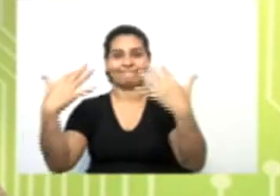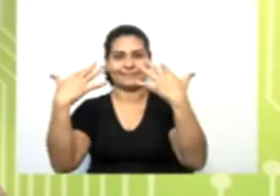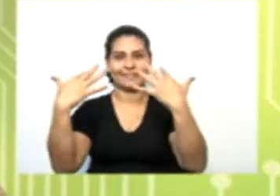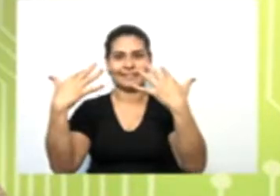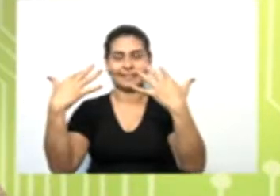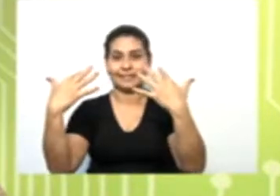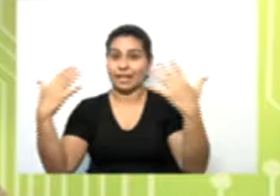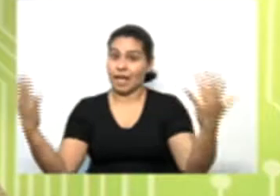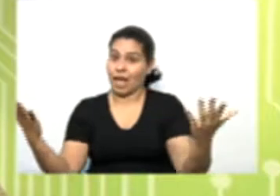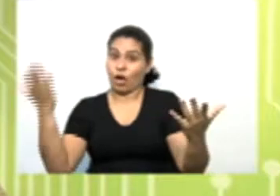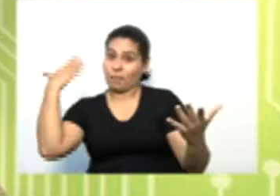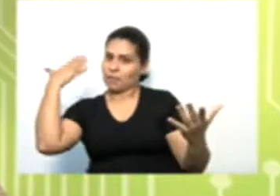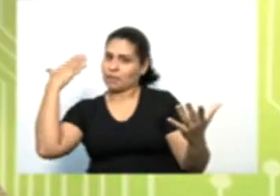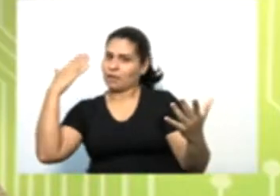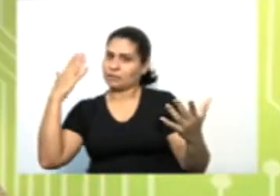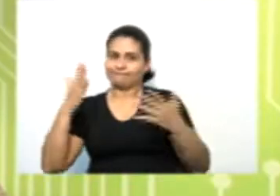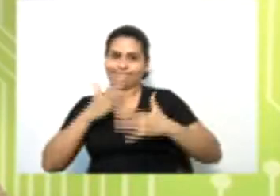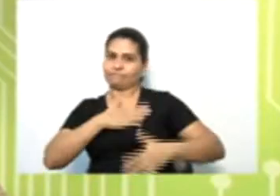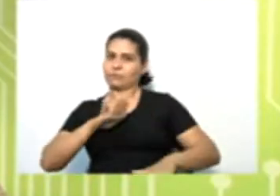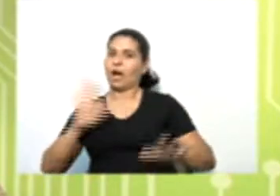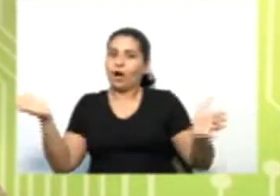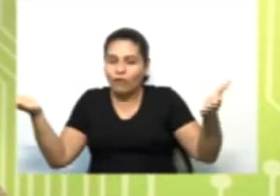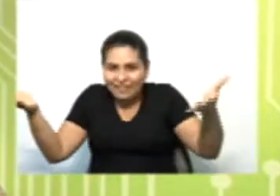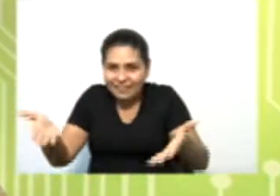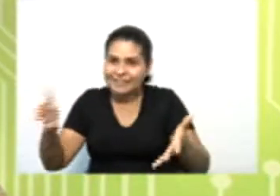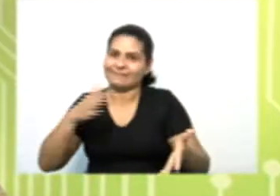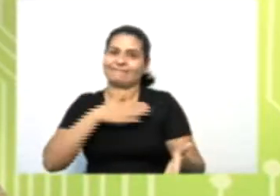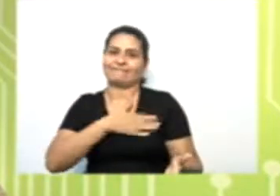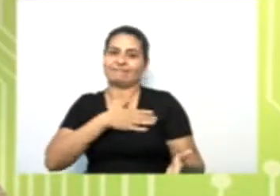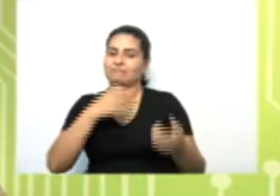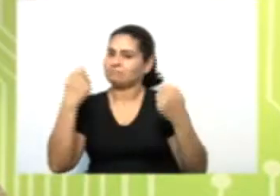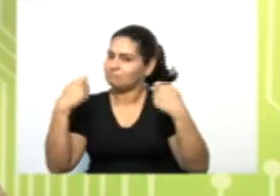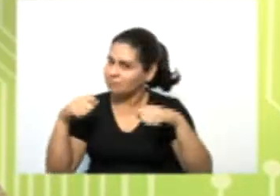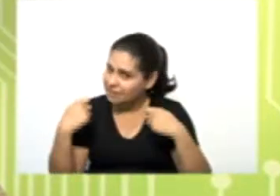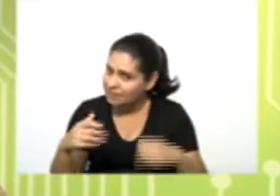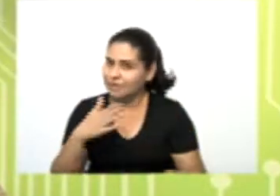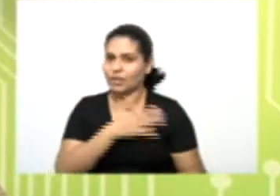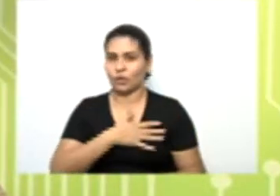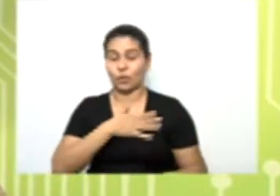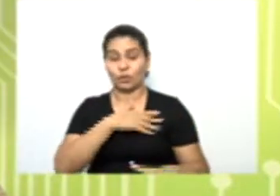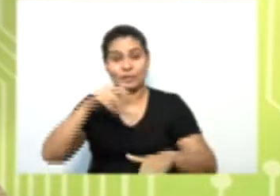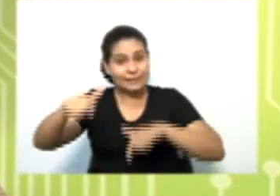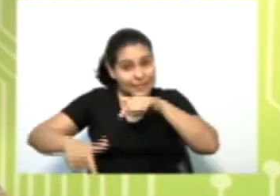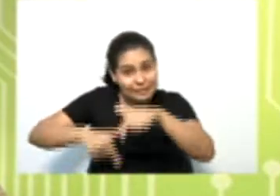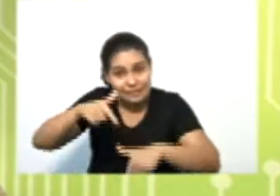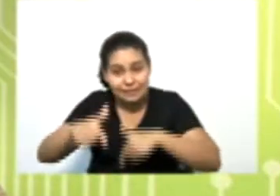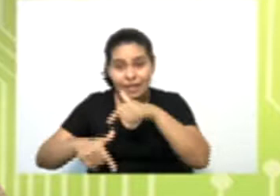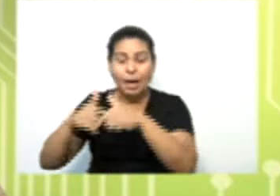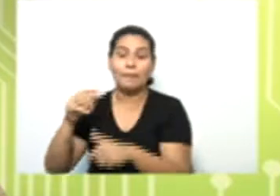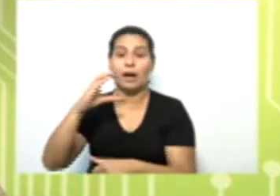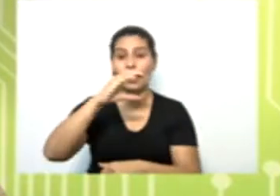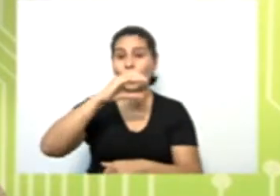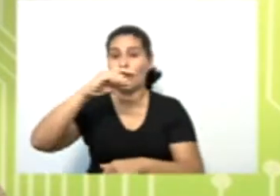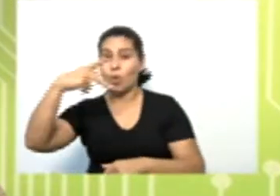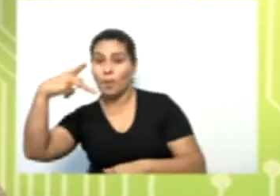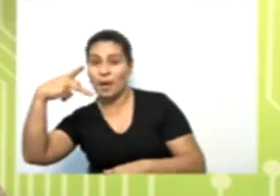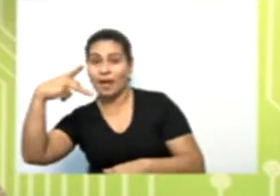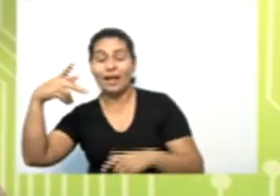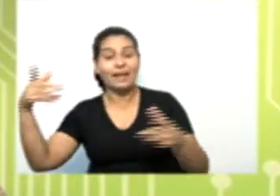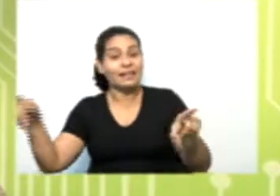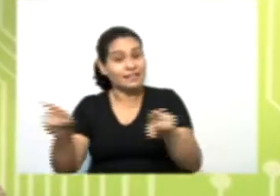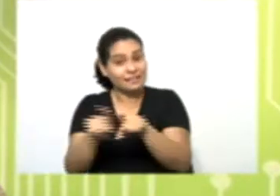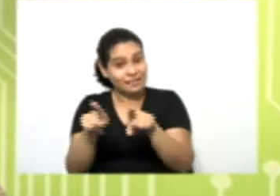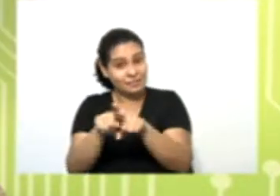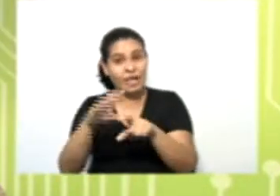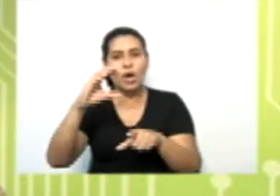você não gostava, porque agora você gosta. Se você é um negociador e se você trabalha o cooperativismo, olha, cooperativismo